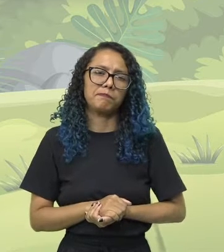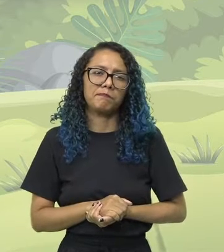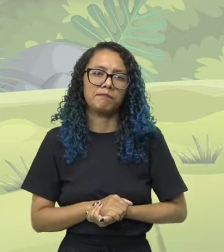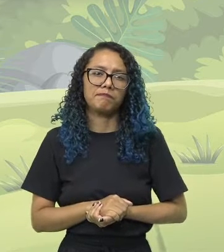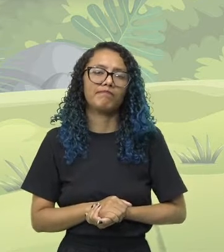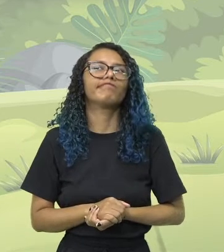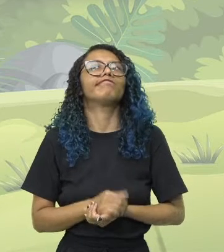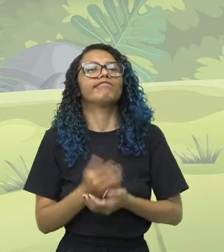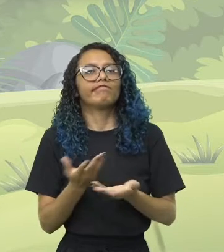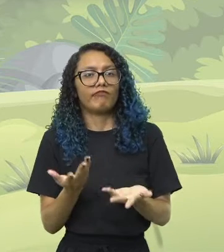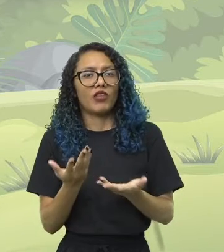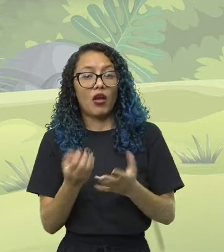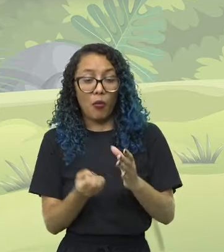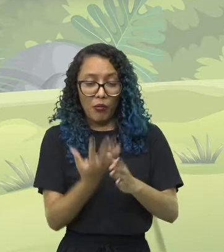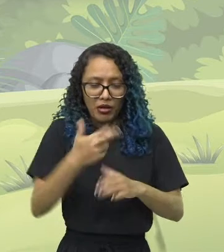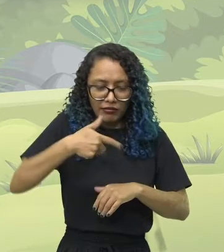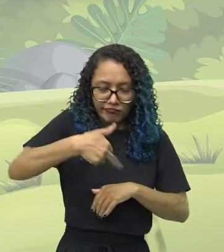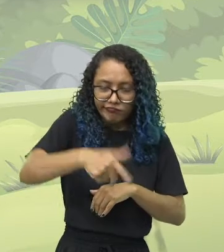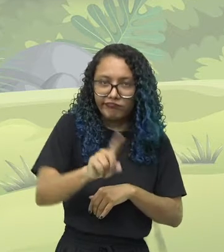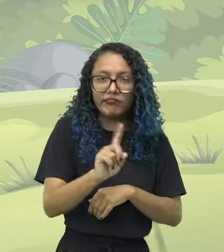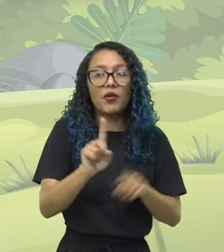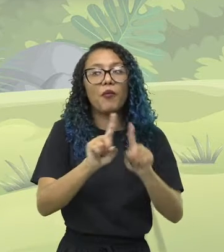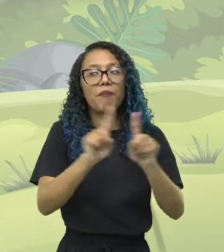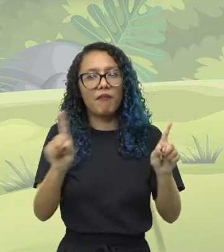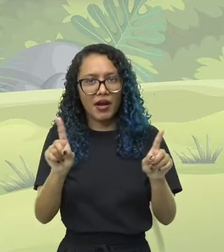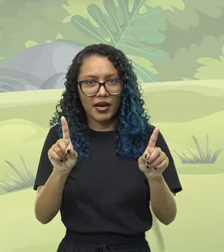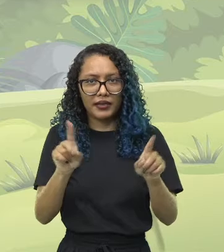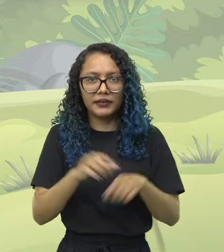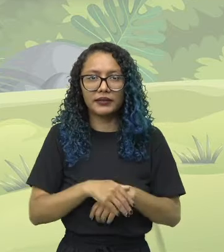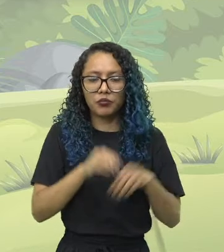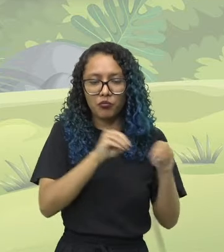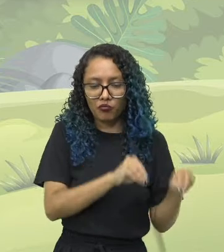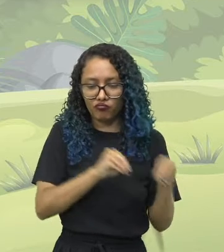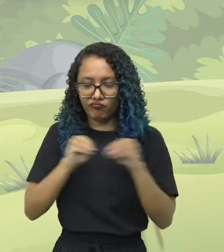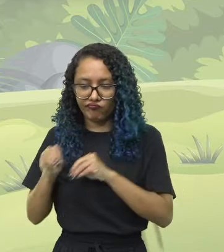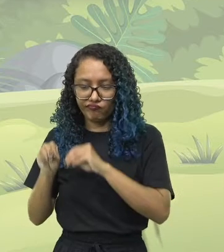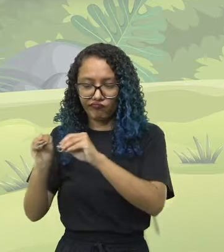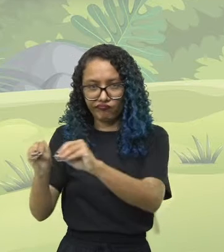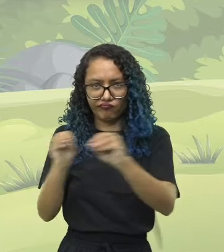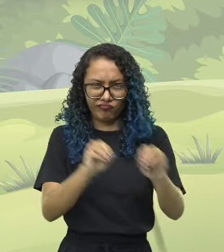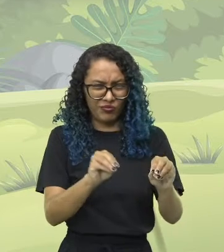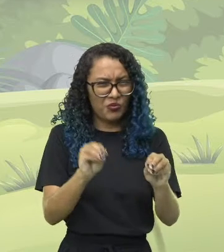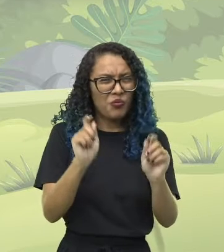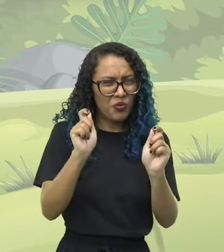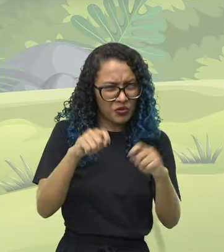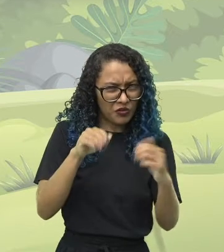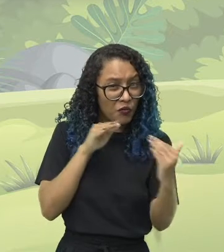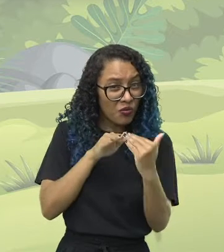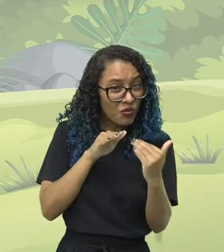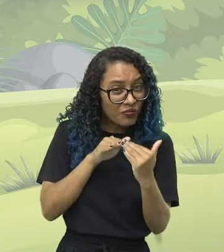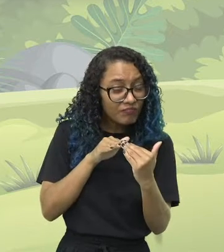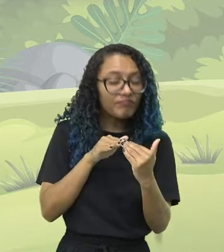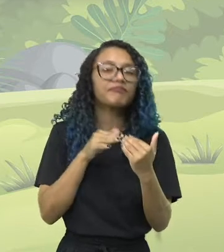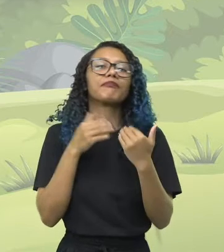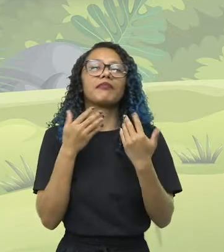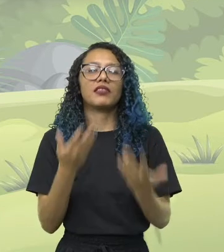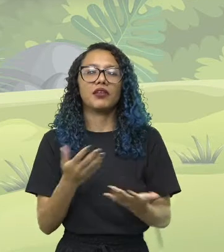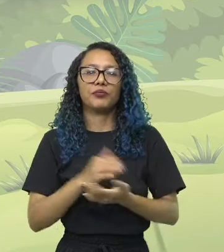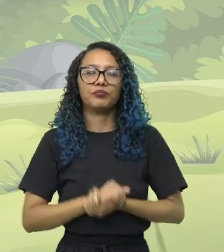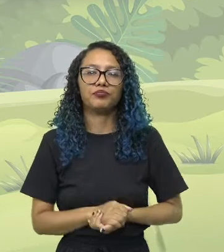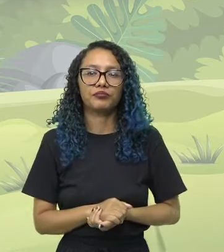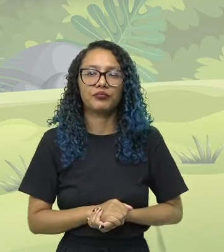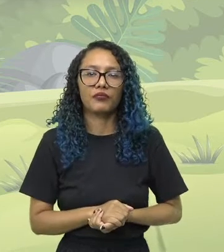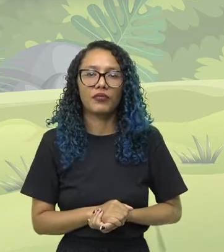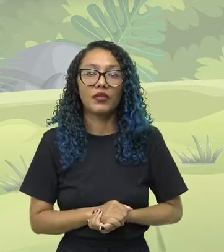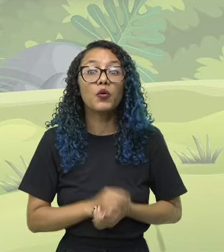Ah, plantas não andam, mas de alguma forma elas se deslocam, concorda? As grandes responsáveis